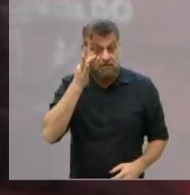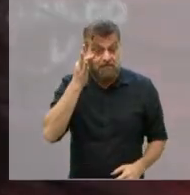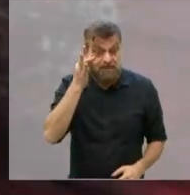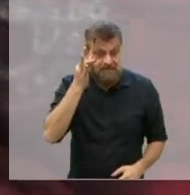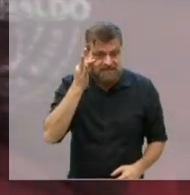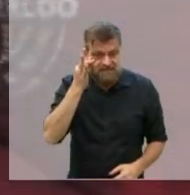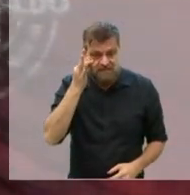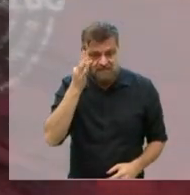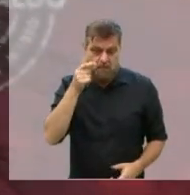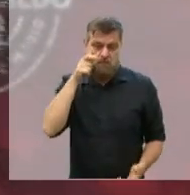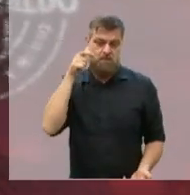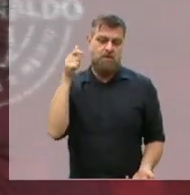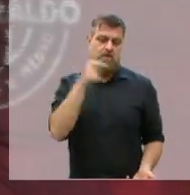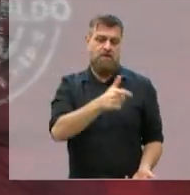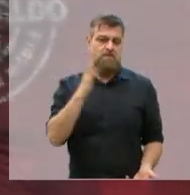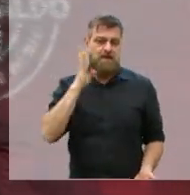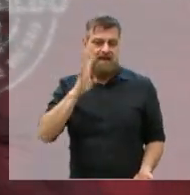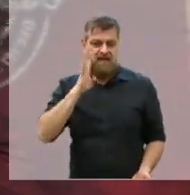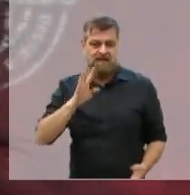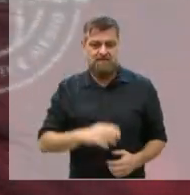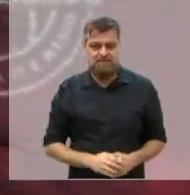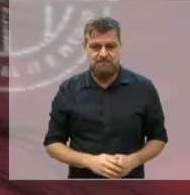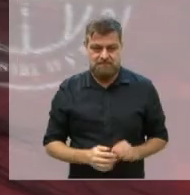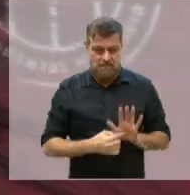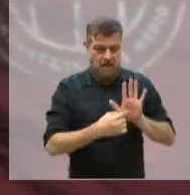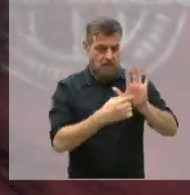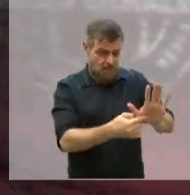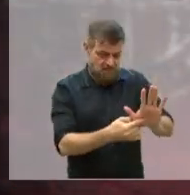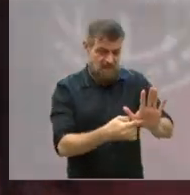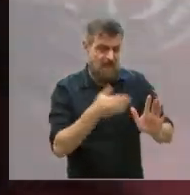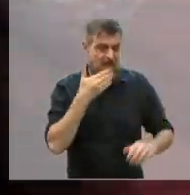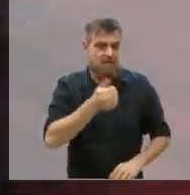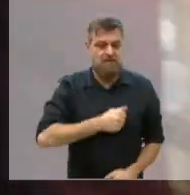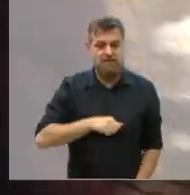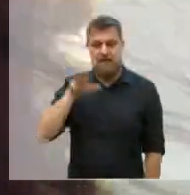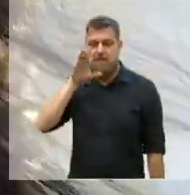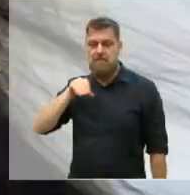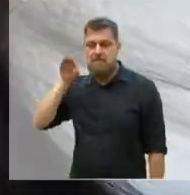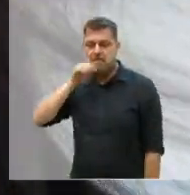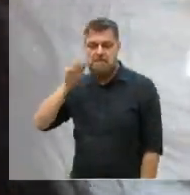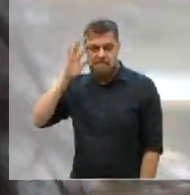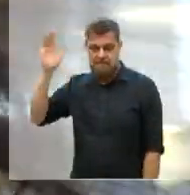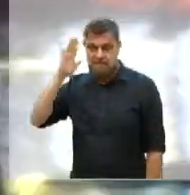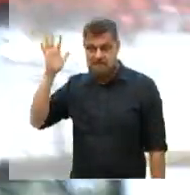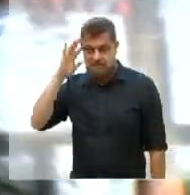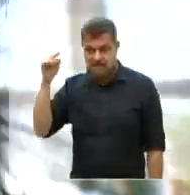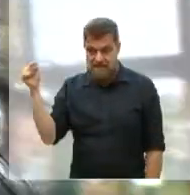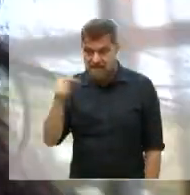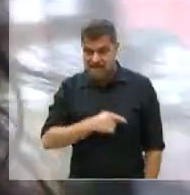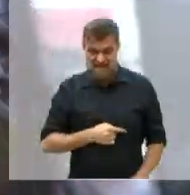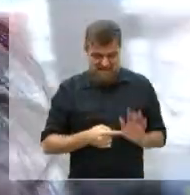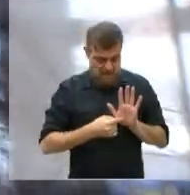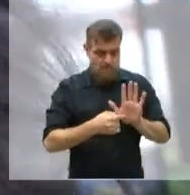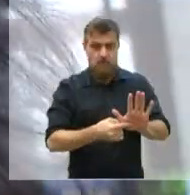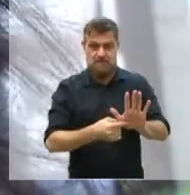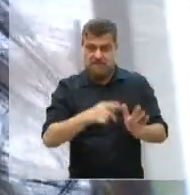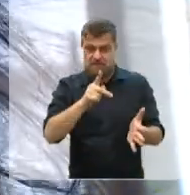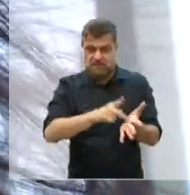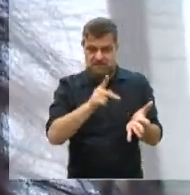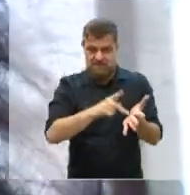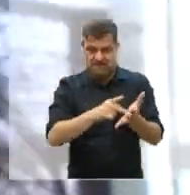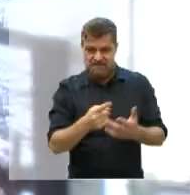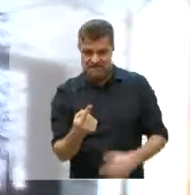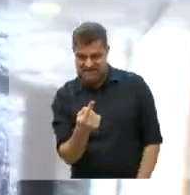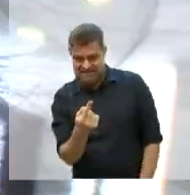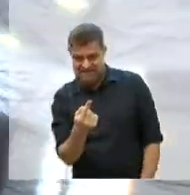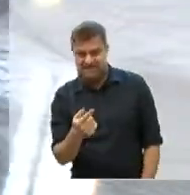fica muito mais interessante, né? Eu sempre digo que demonstrar é melhor que falar. Então aqui fica demais. Você consegue mostrar o que está acontecendo. Agora, por